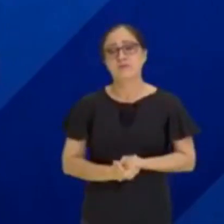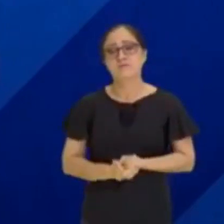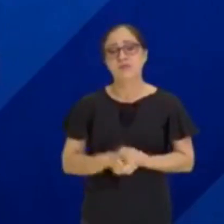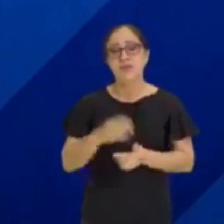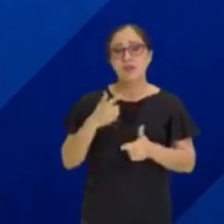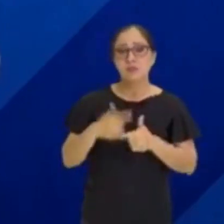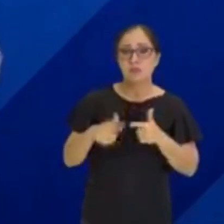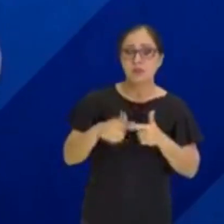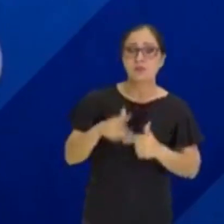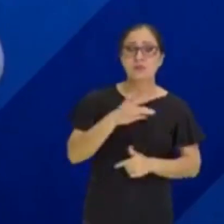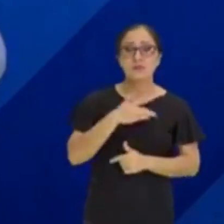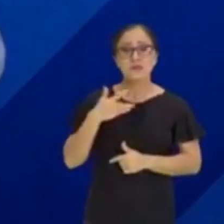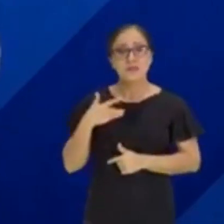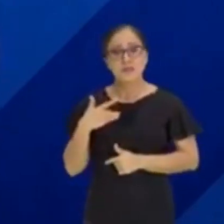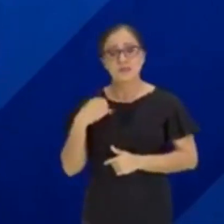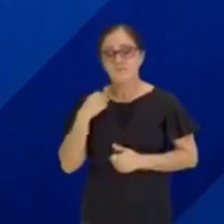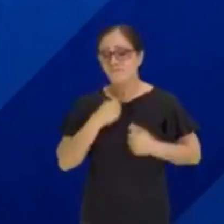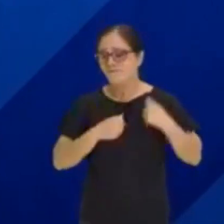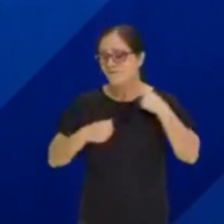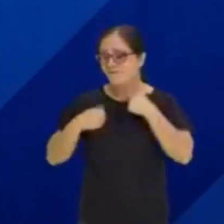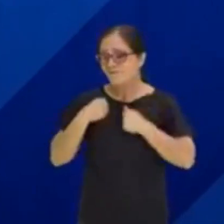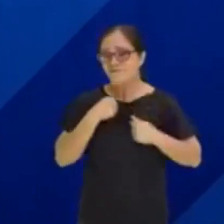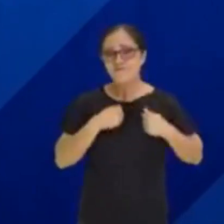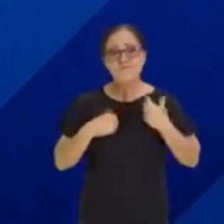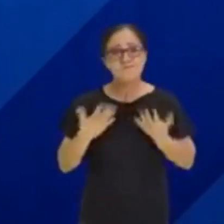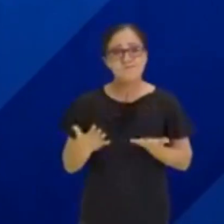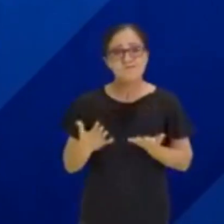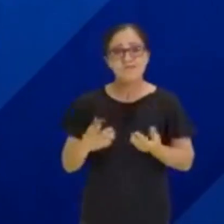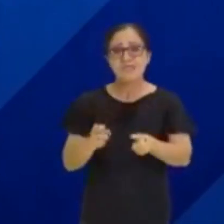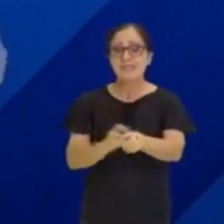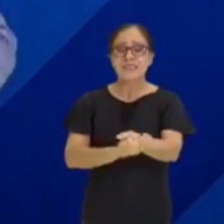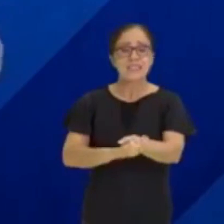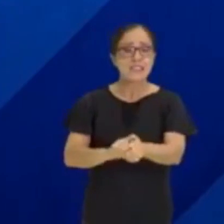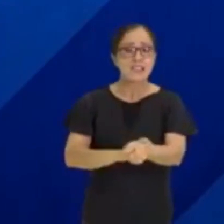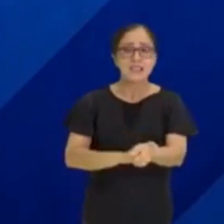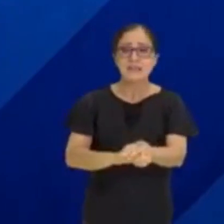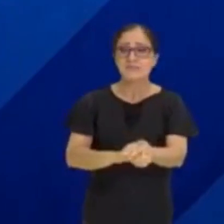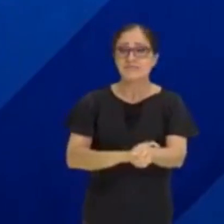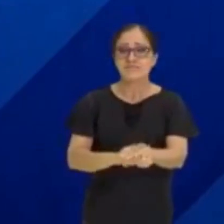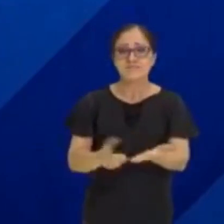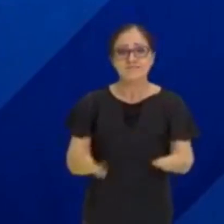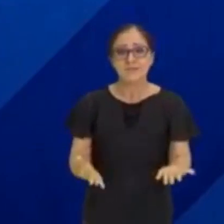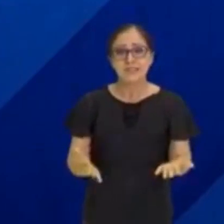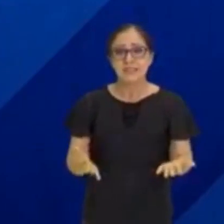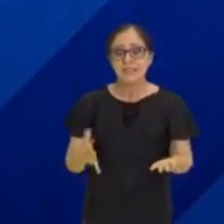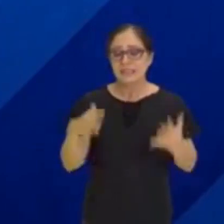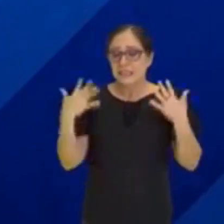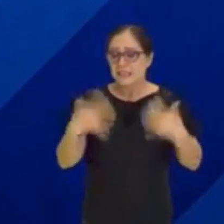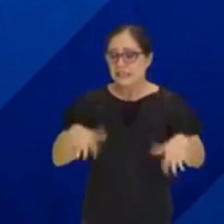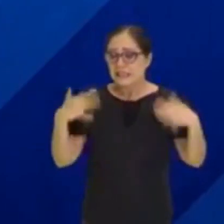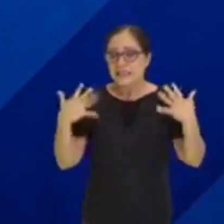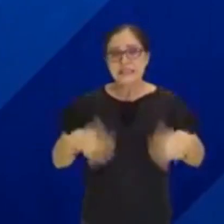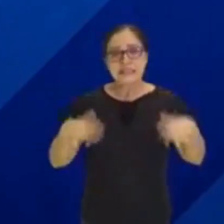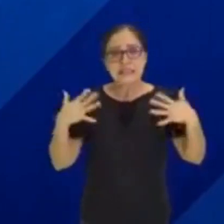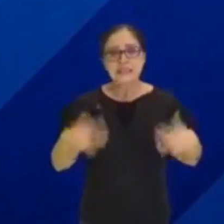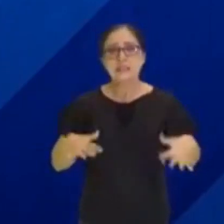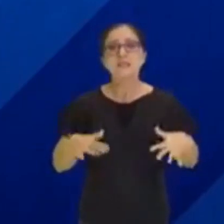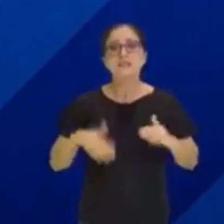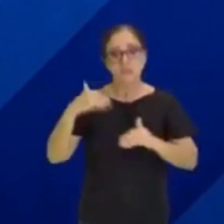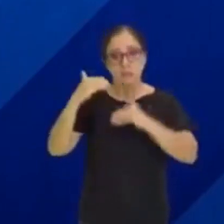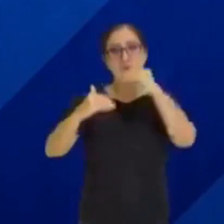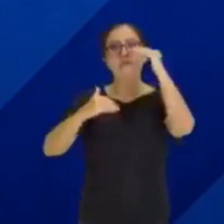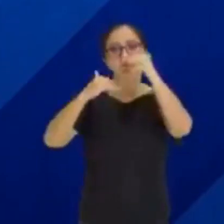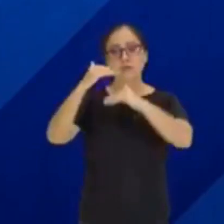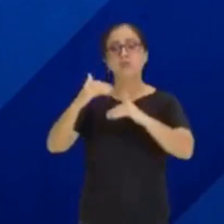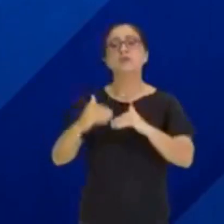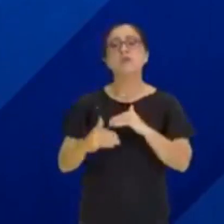uma situação assim de extremo nervosismo, de extrema tensão, desenvolveram problemas